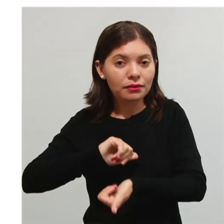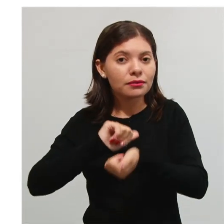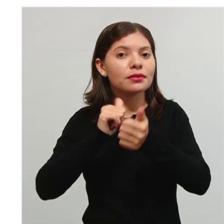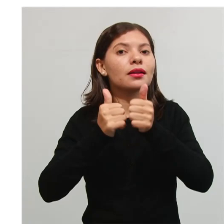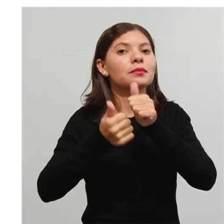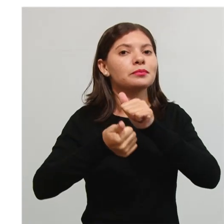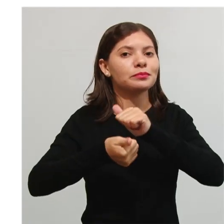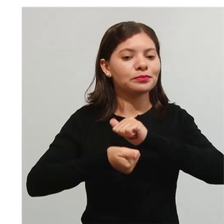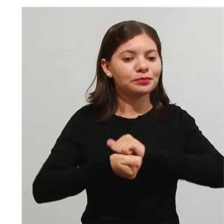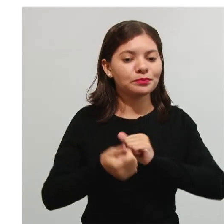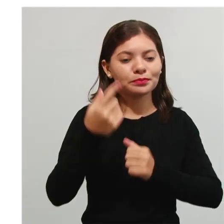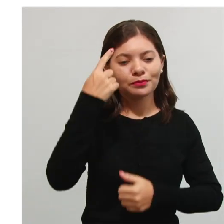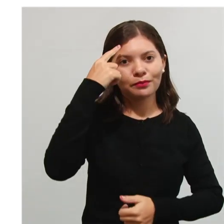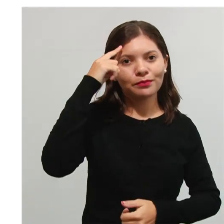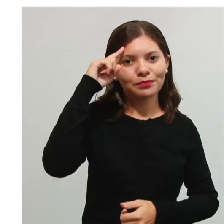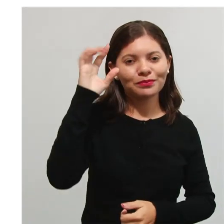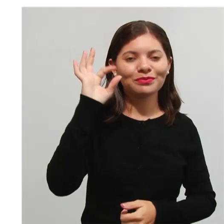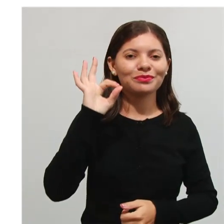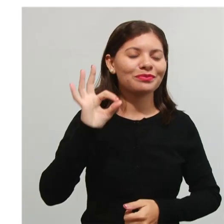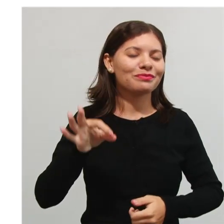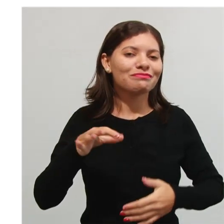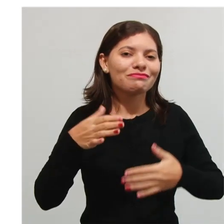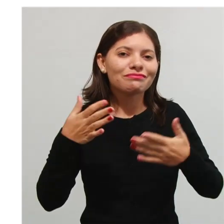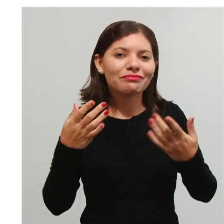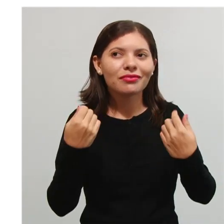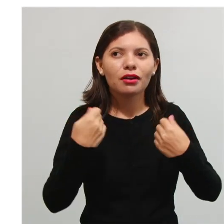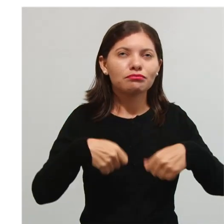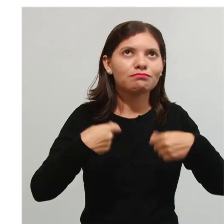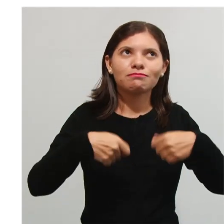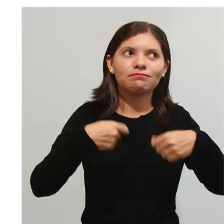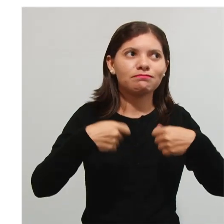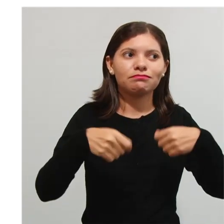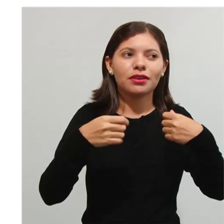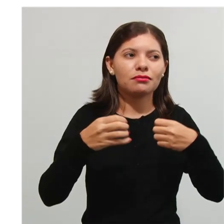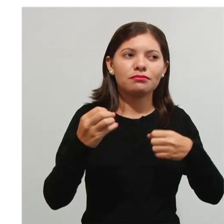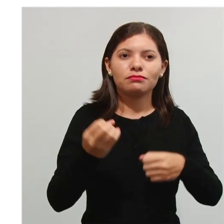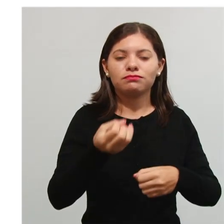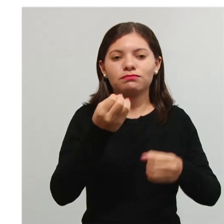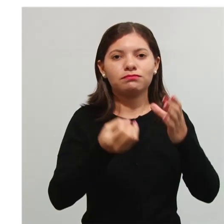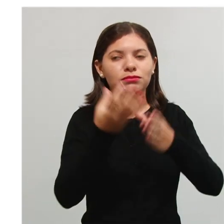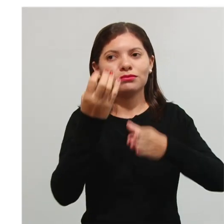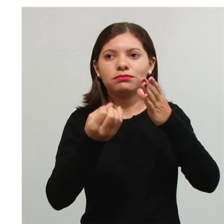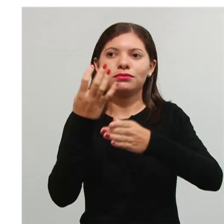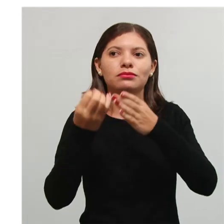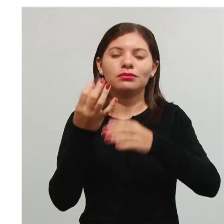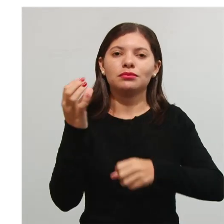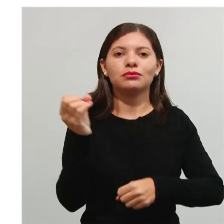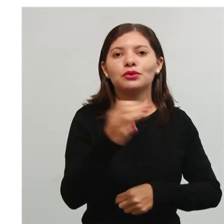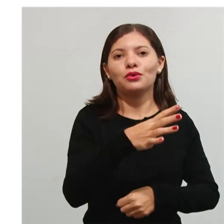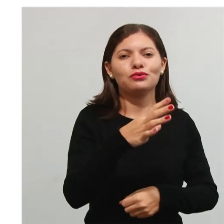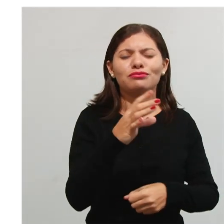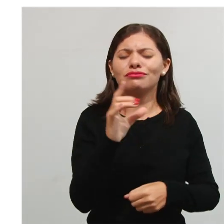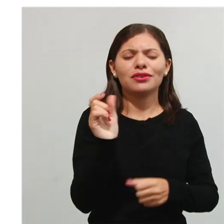as ideias que deram certo. Então você não precisa criar sempre algo novo. Você pode aproveitar uma ideia que já existe ou que